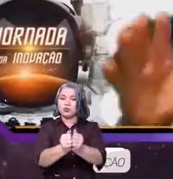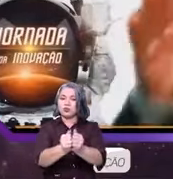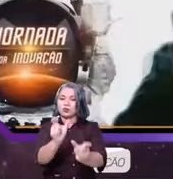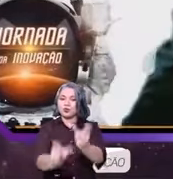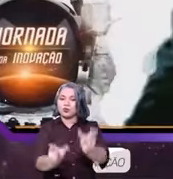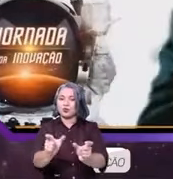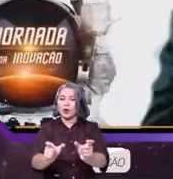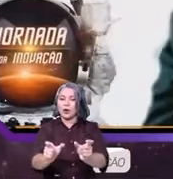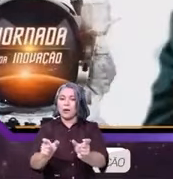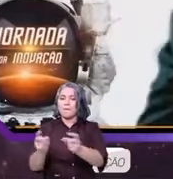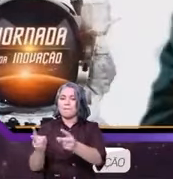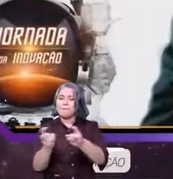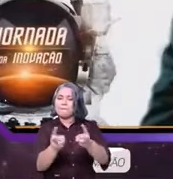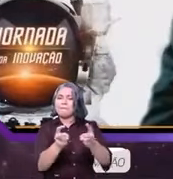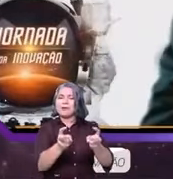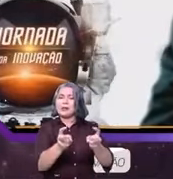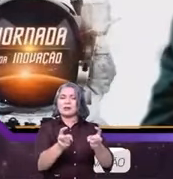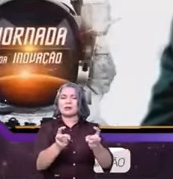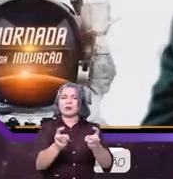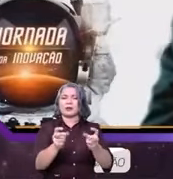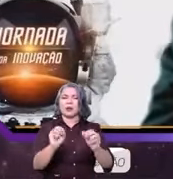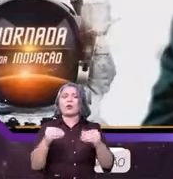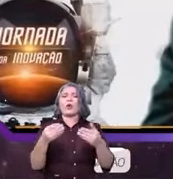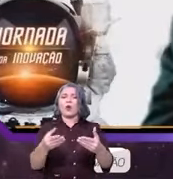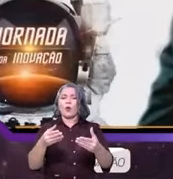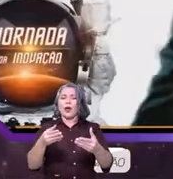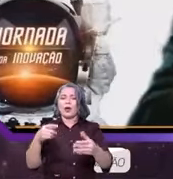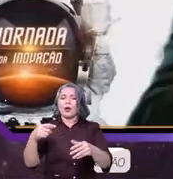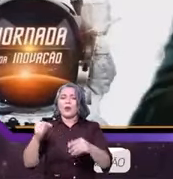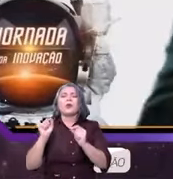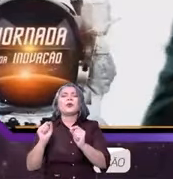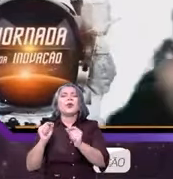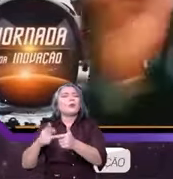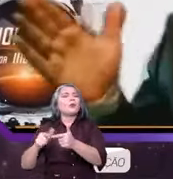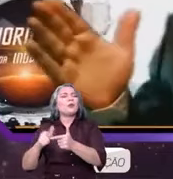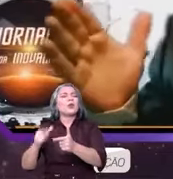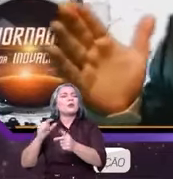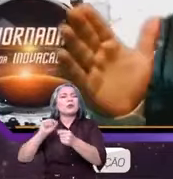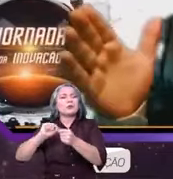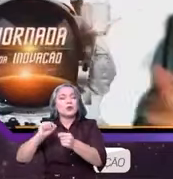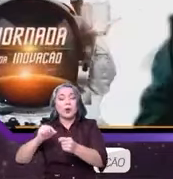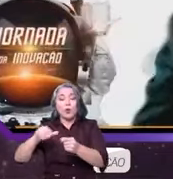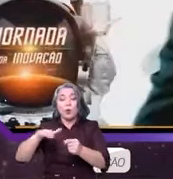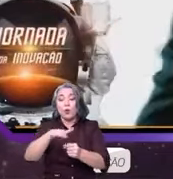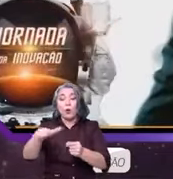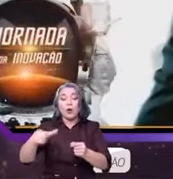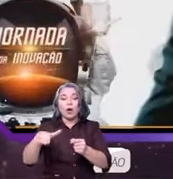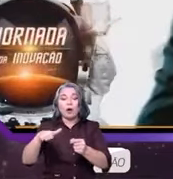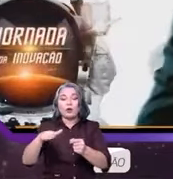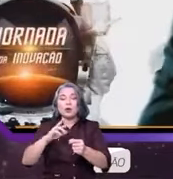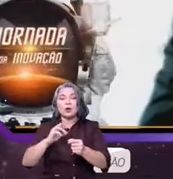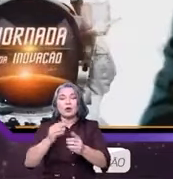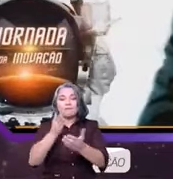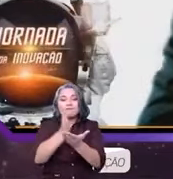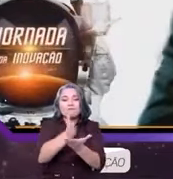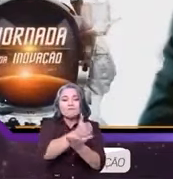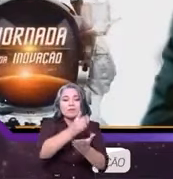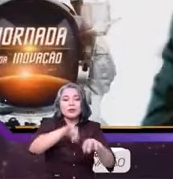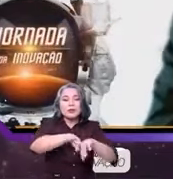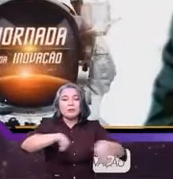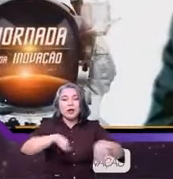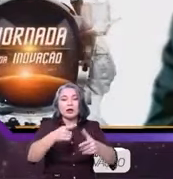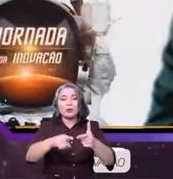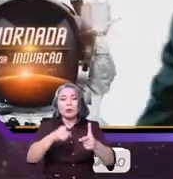Identifique qual é o nicho que nós vamos tratar. Fracione o problema.